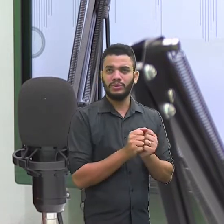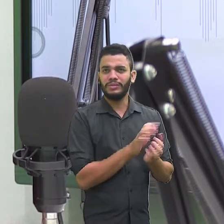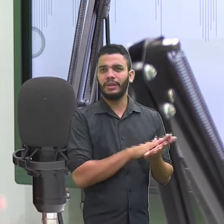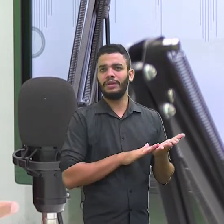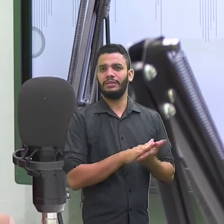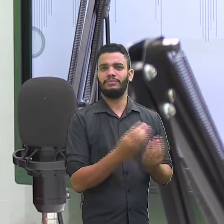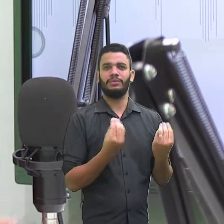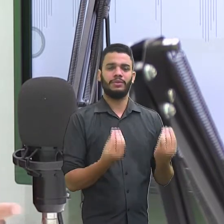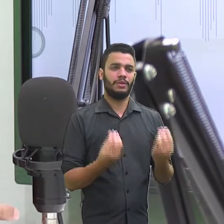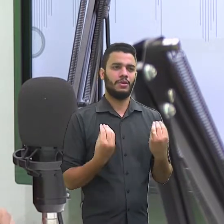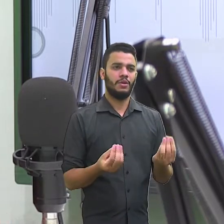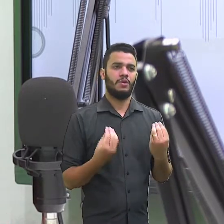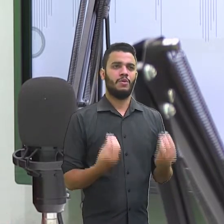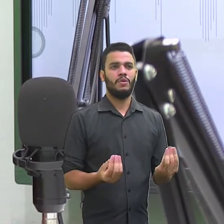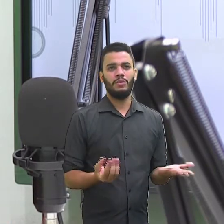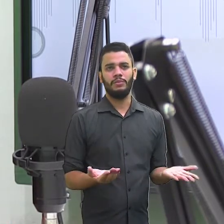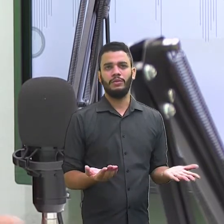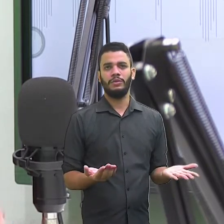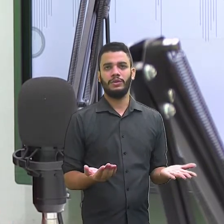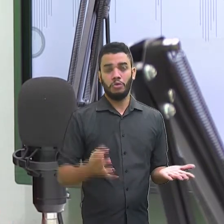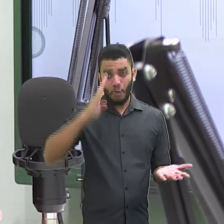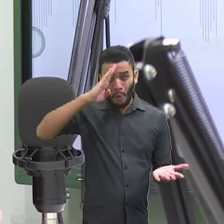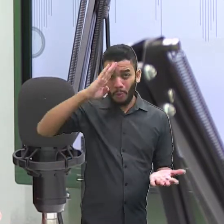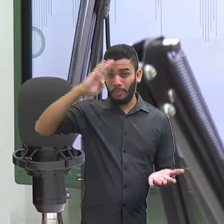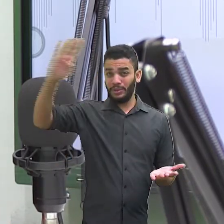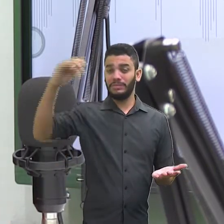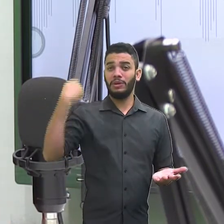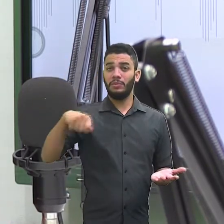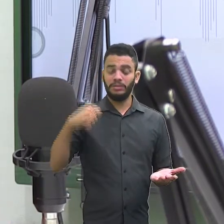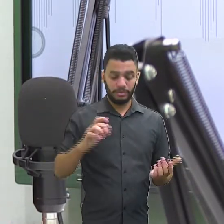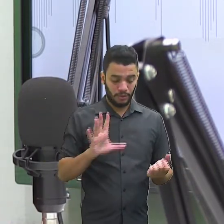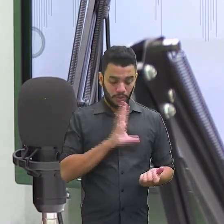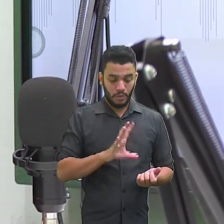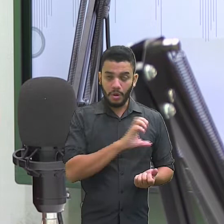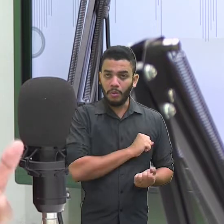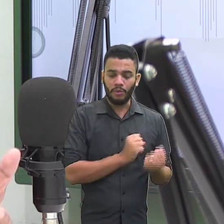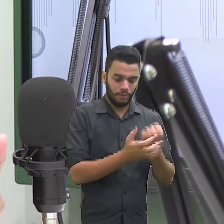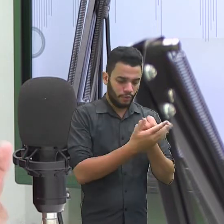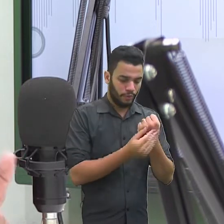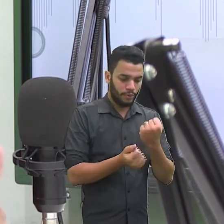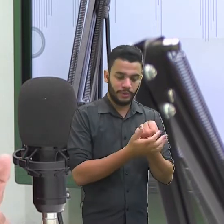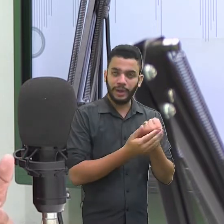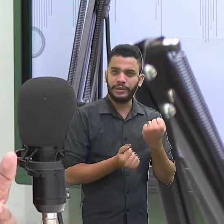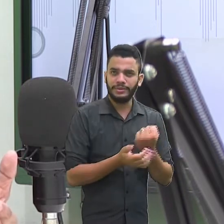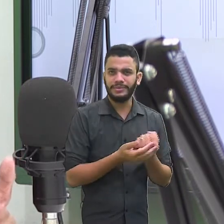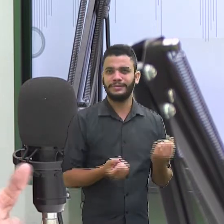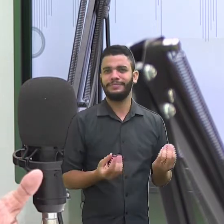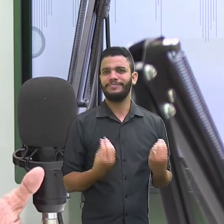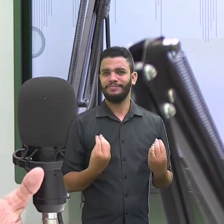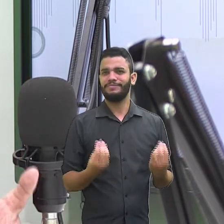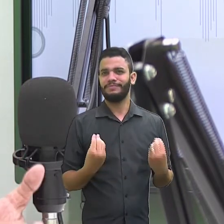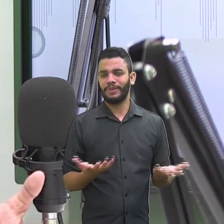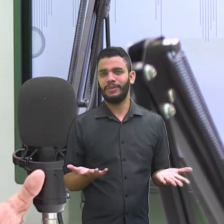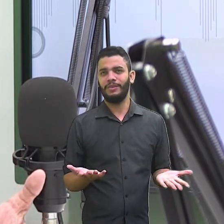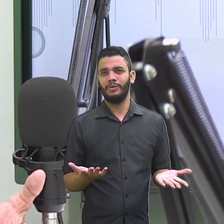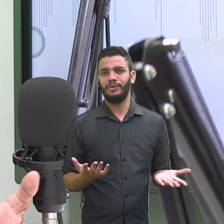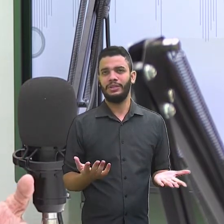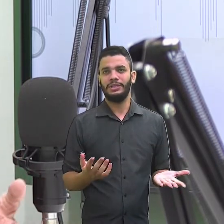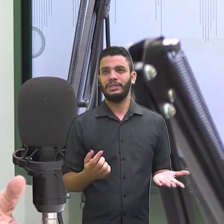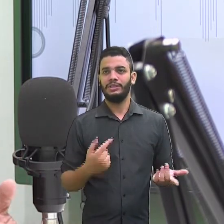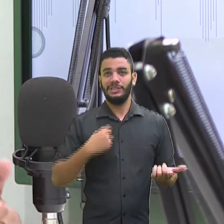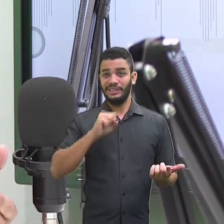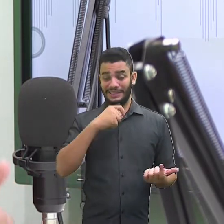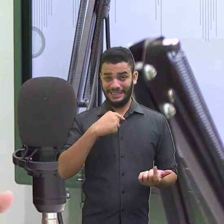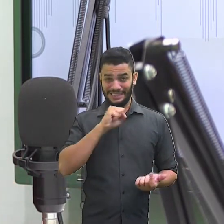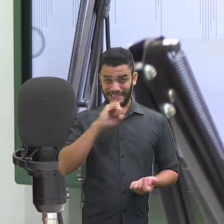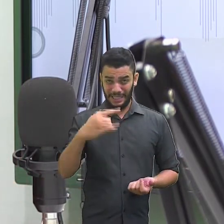tem um abraço, não tem um aconchego, não tem um carinho. Esses filhos, quando precisam de alguém para desabafar, né? Não tem.